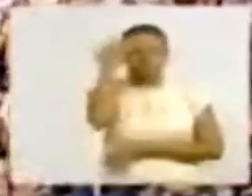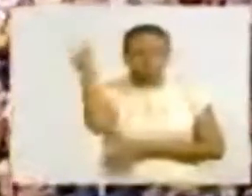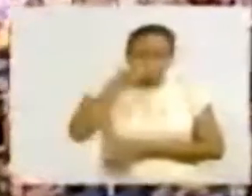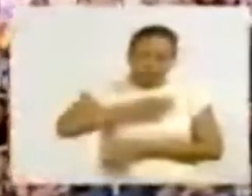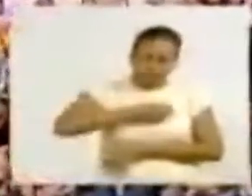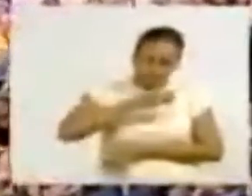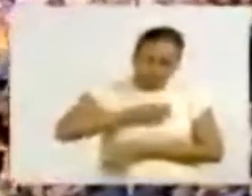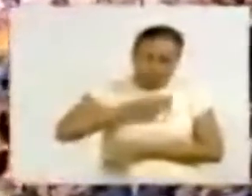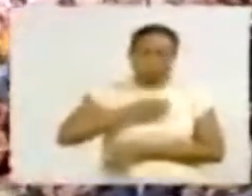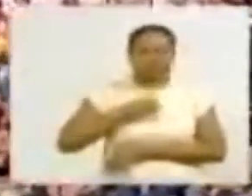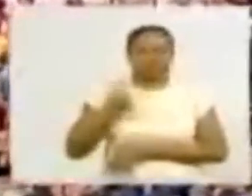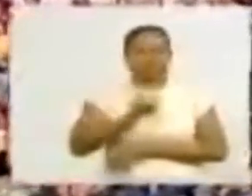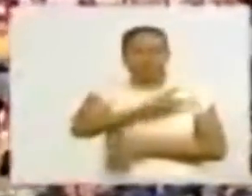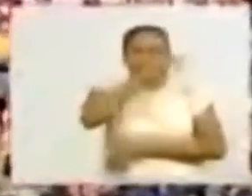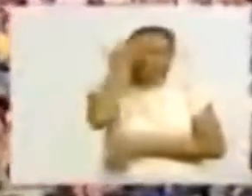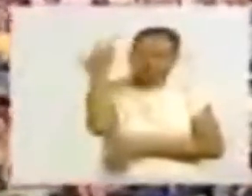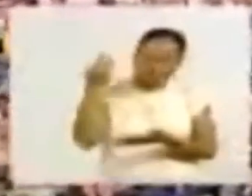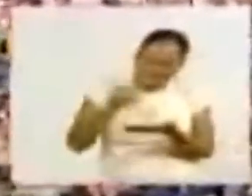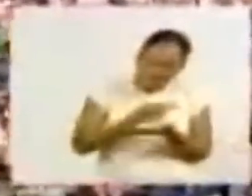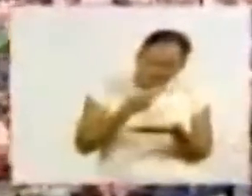Todos nós sabemos o quão é duro viver.